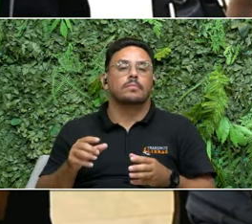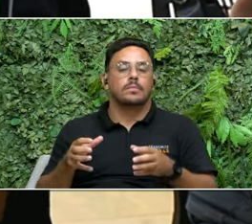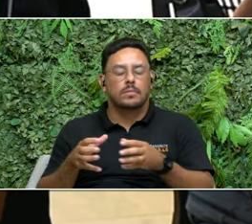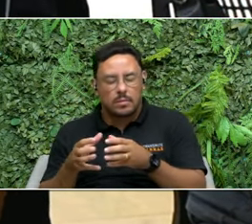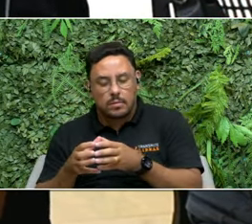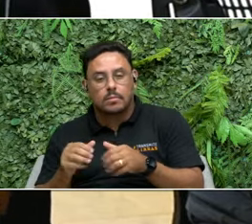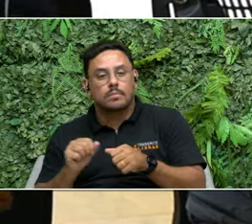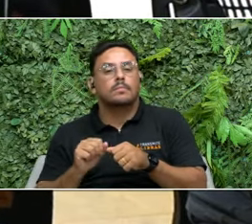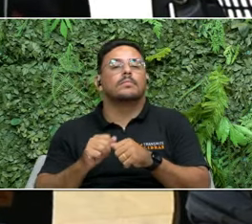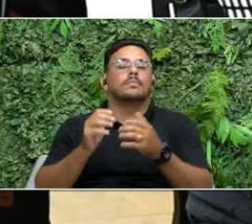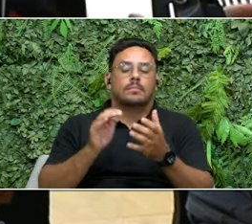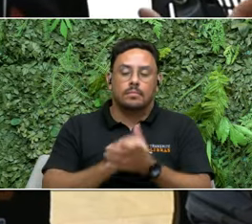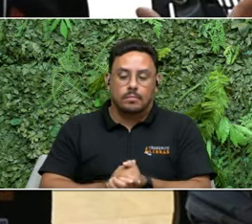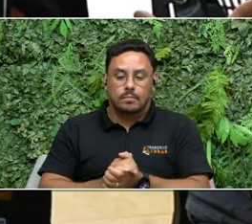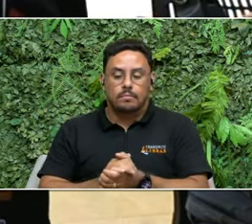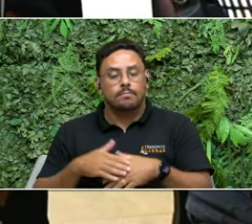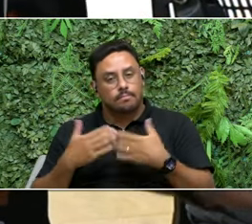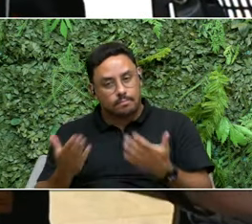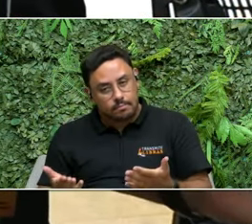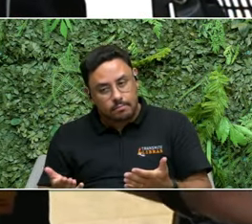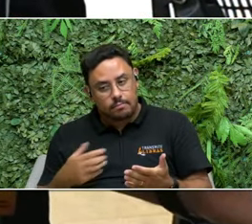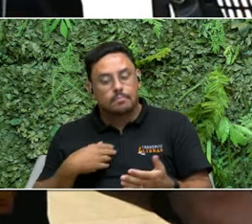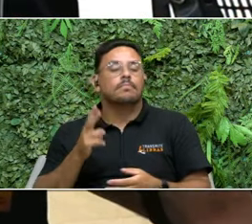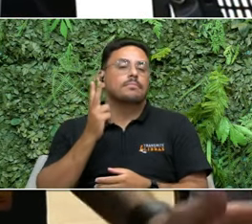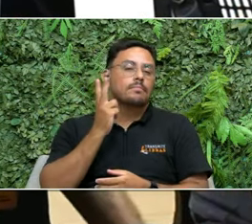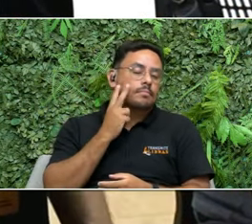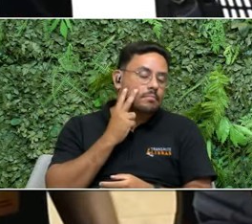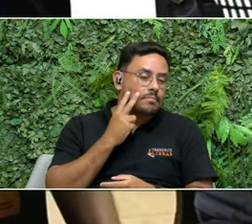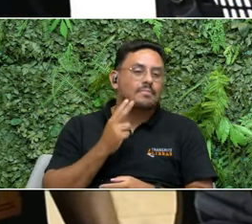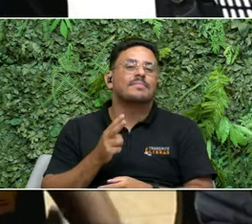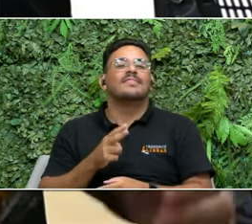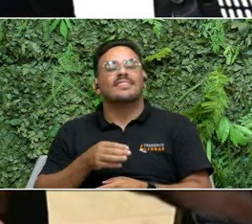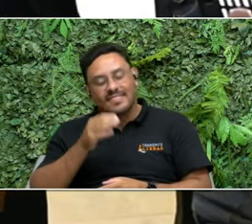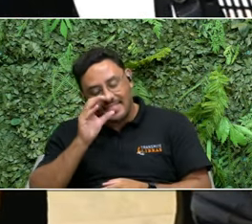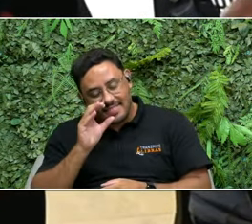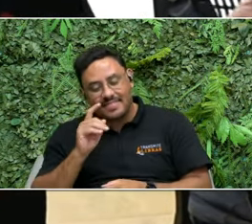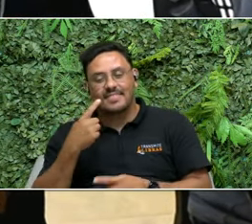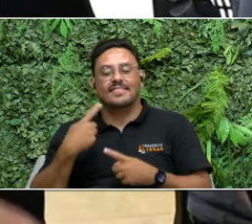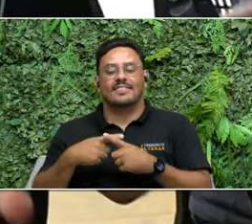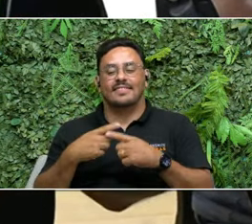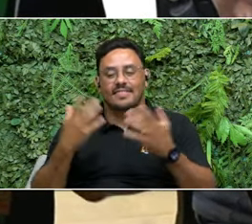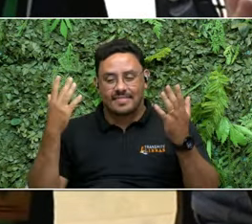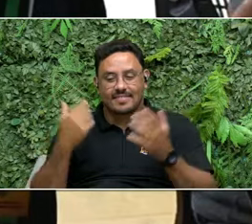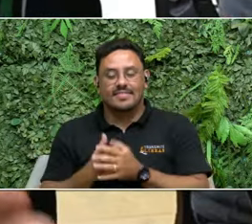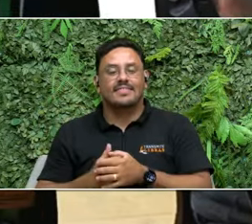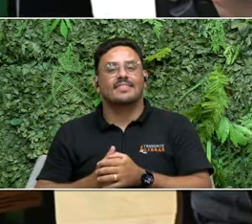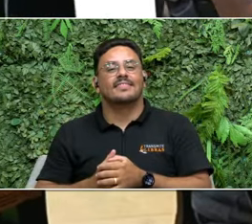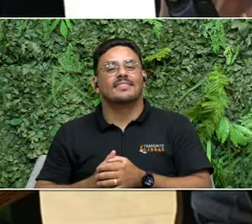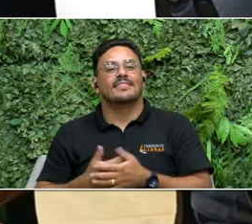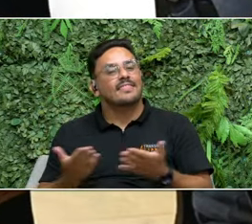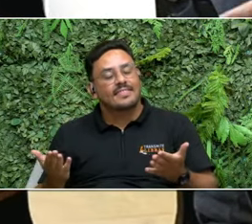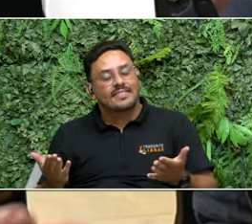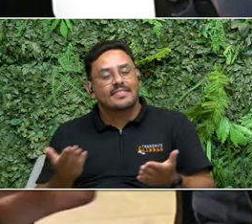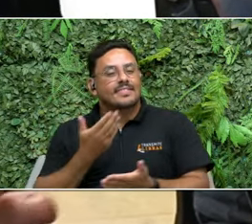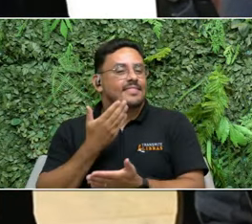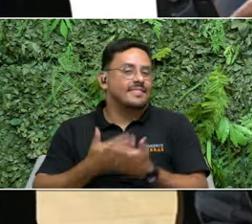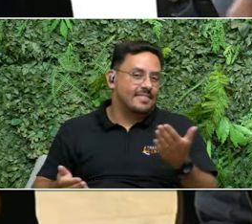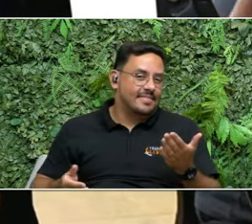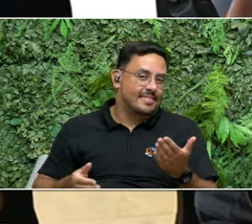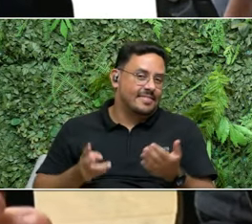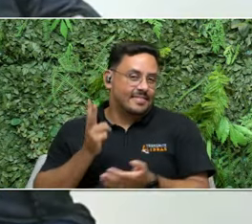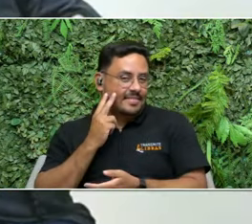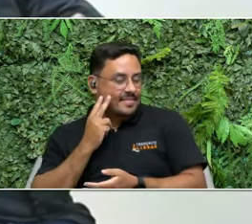vai fazer com a gente bom eu vou tomar cerveja quer saber por Ah masz assim perdendo tem que tomar